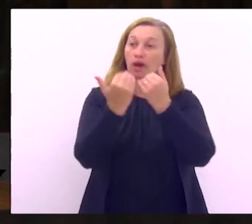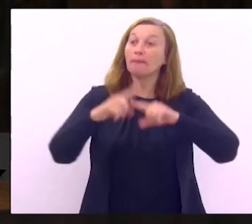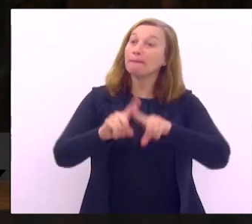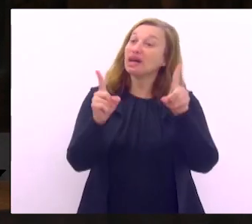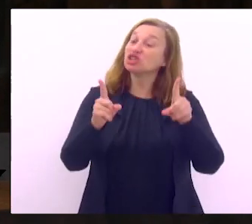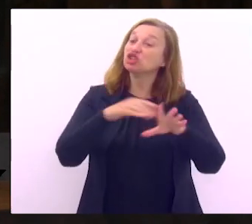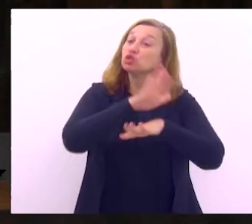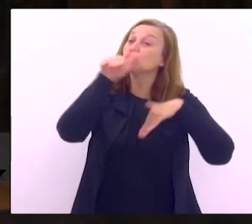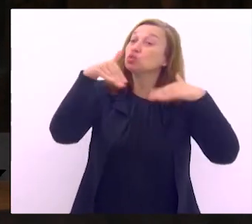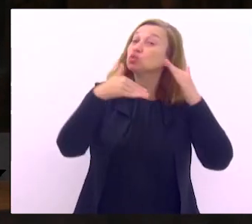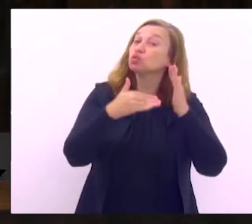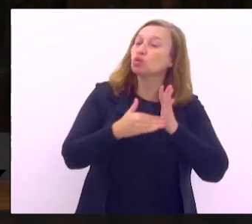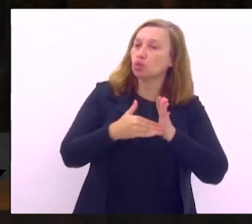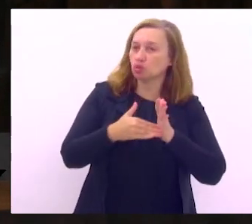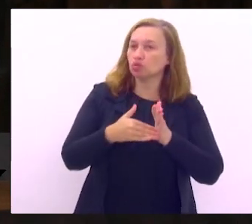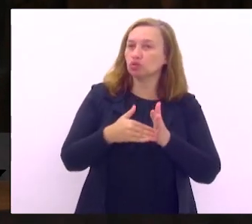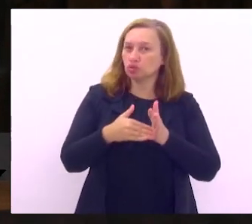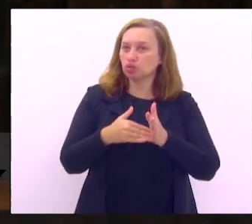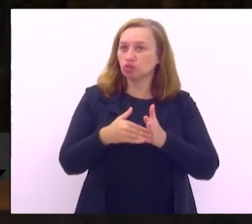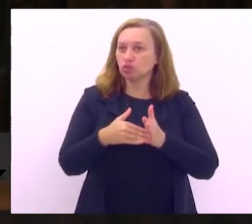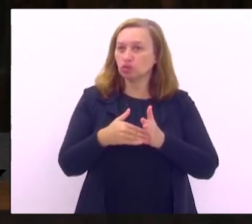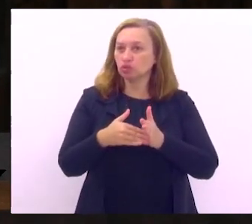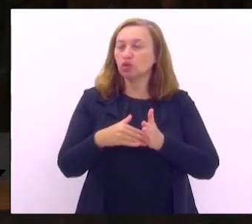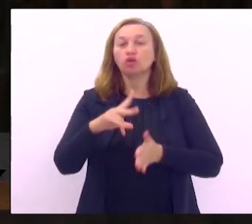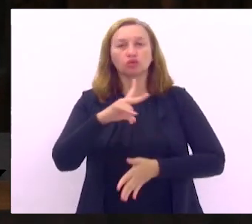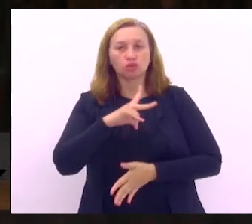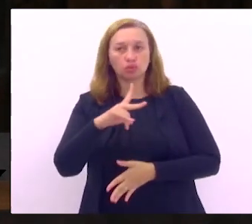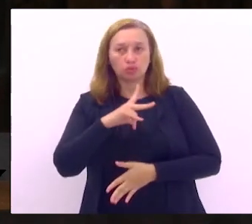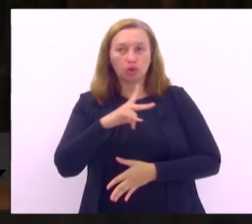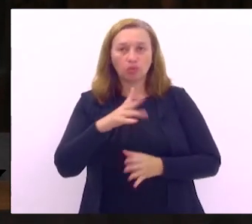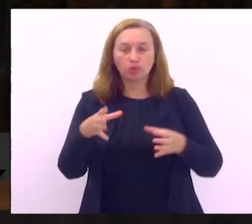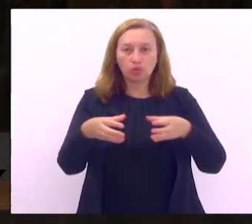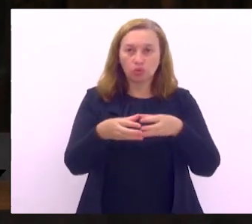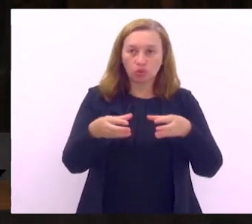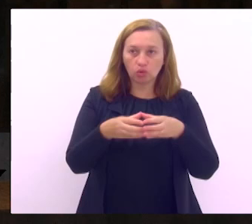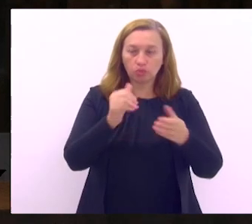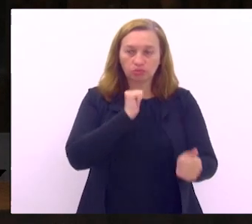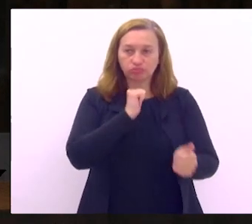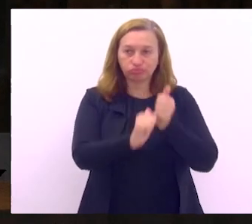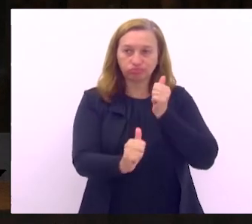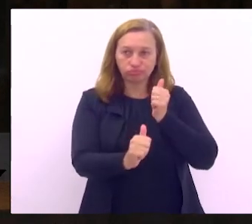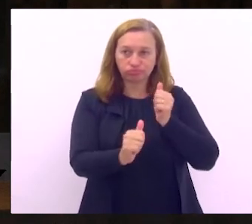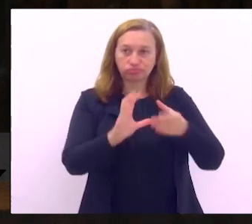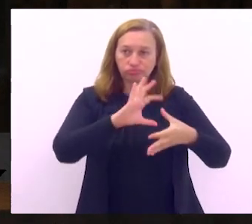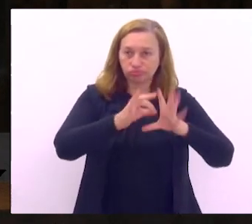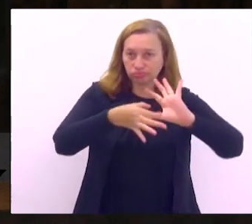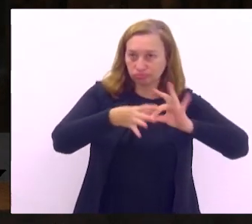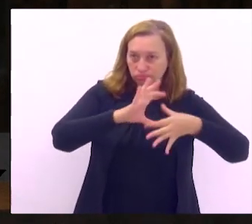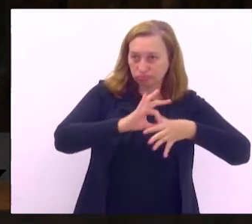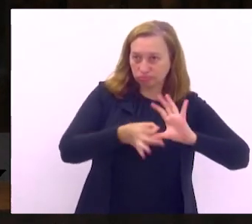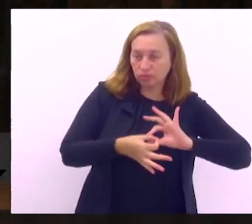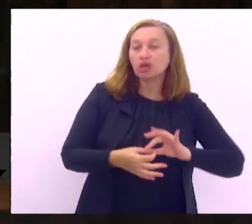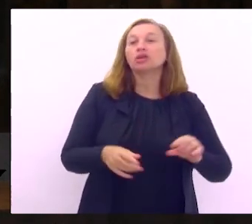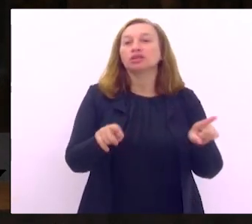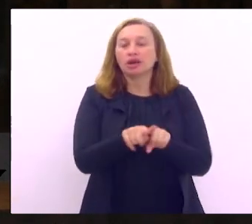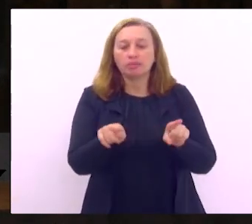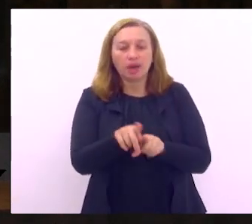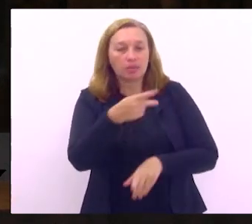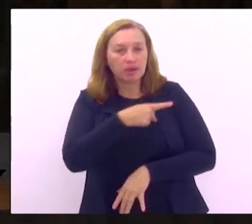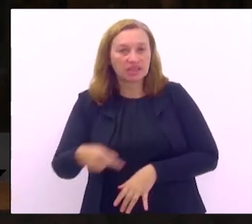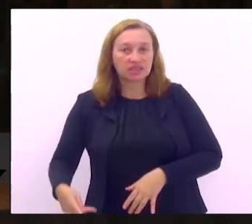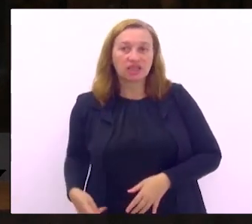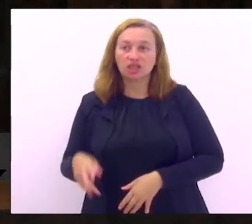todo o ecossistema, presidente, do próprio atletismo. Foi assim que eu tive a oportunidade de dialogar com o presidente Robson também,